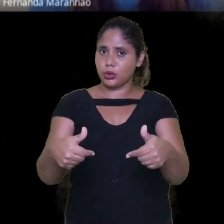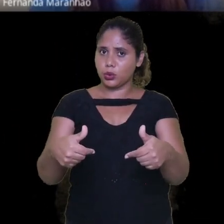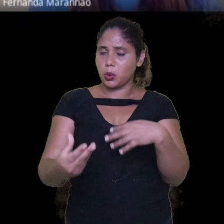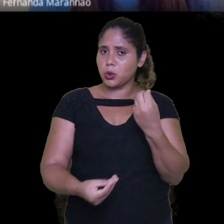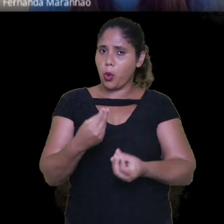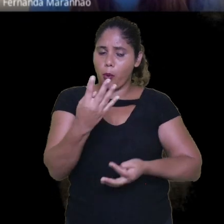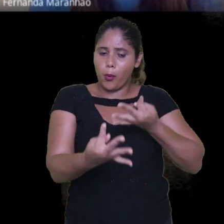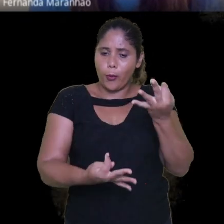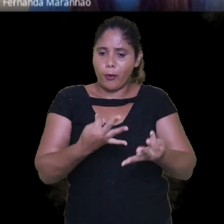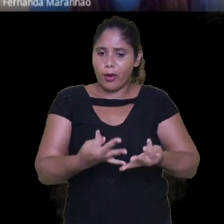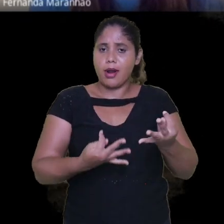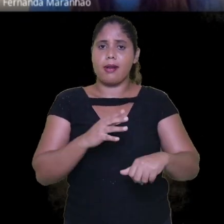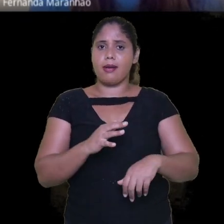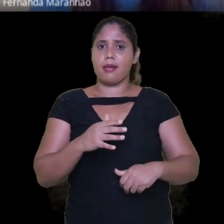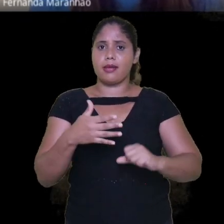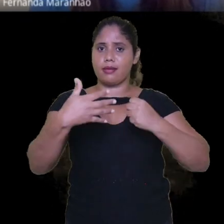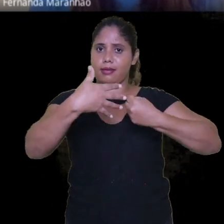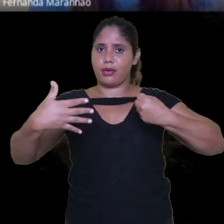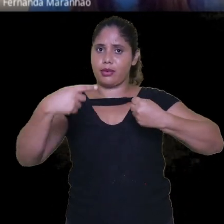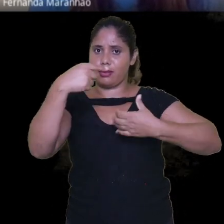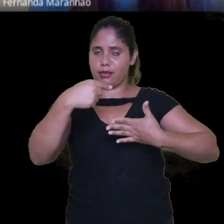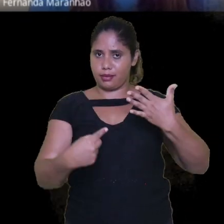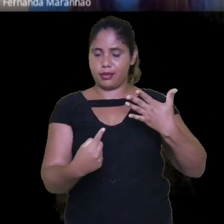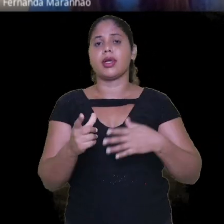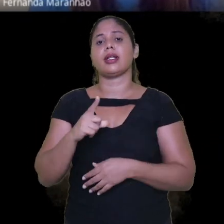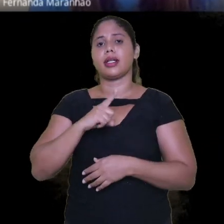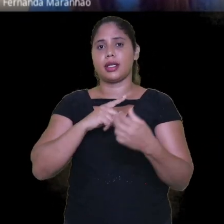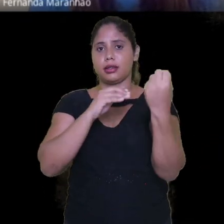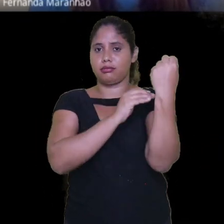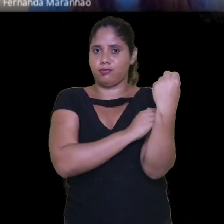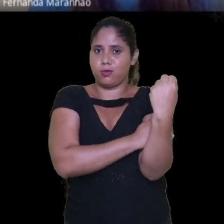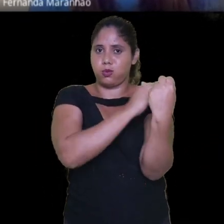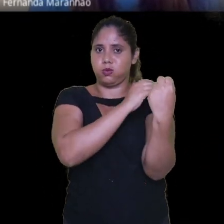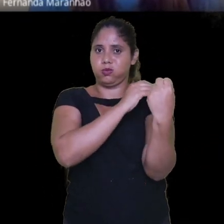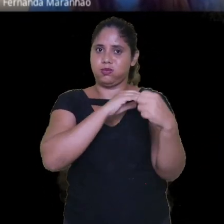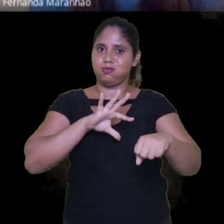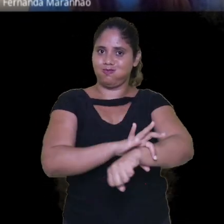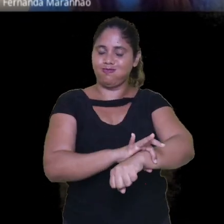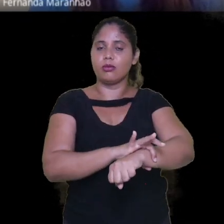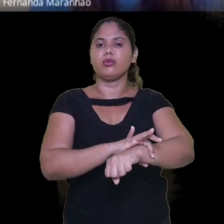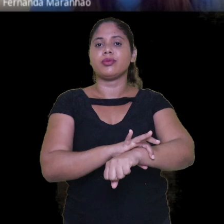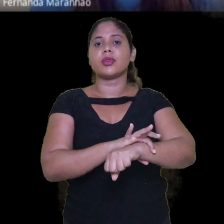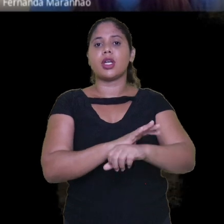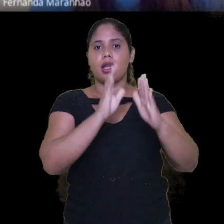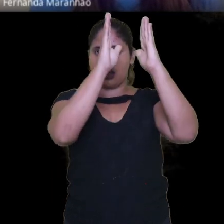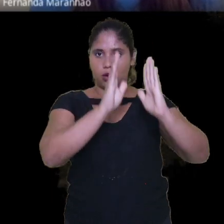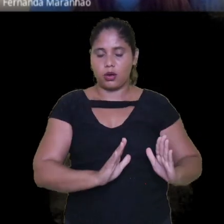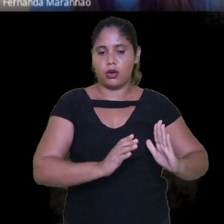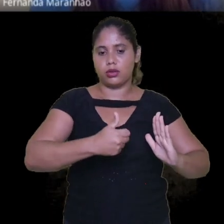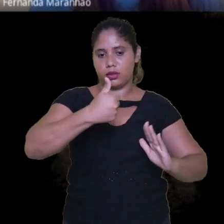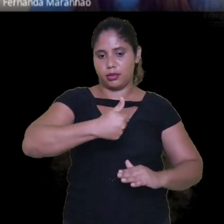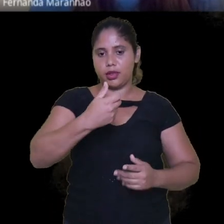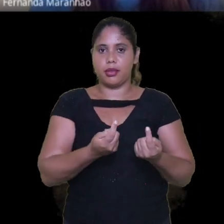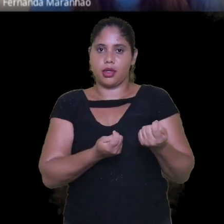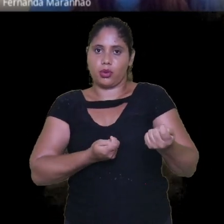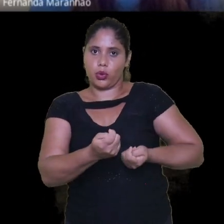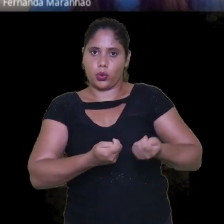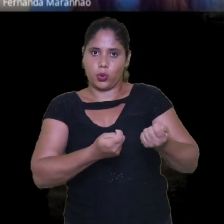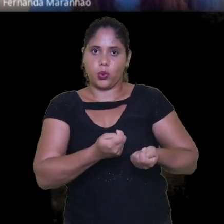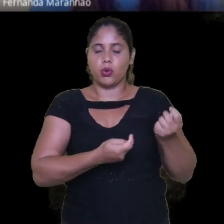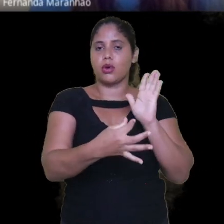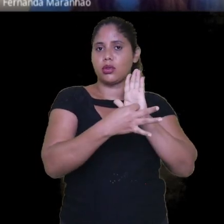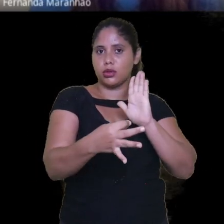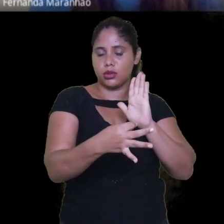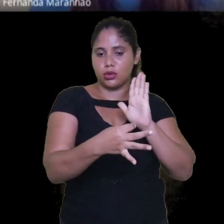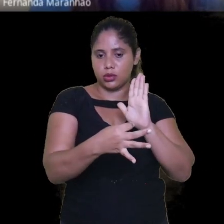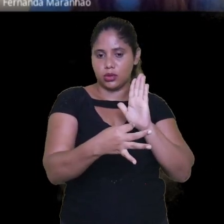pode ser ao termo. A segunda coluna trata da hipertensão gestacional, em que o nível pressórico não deve